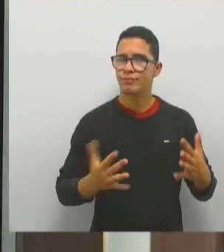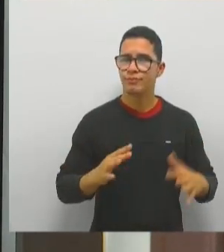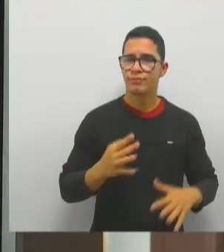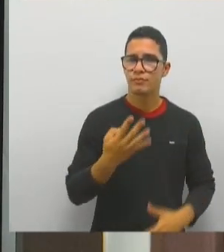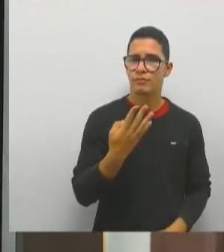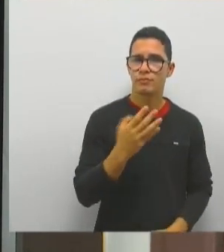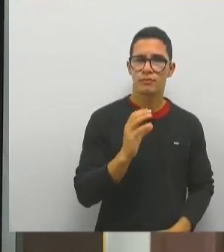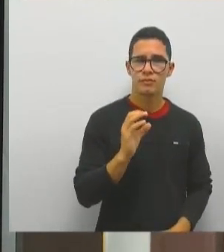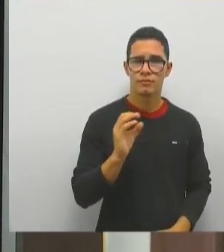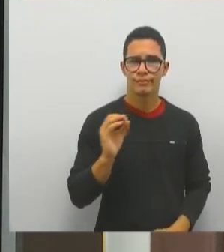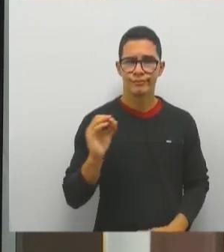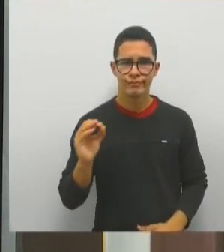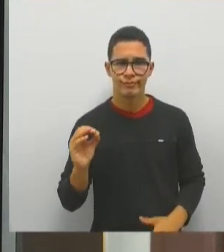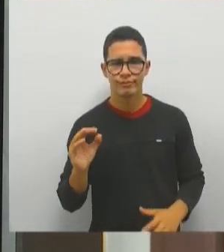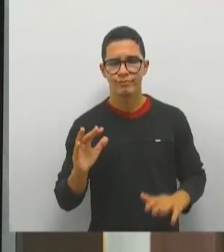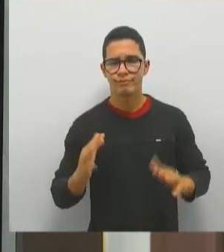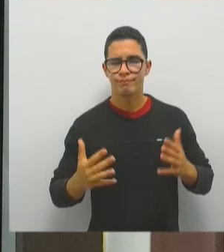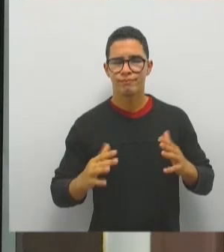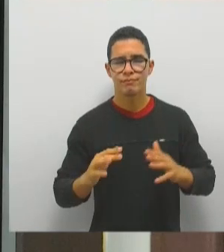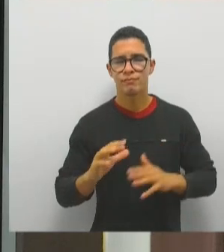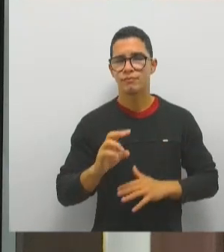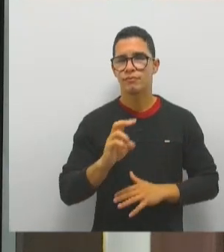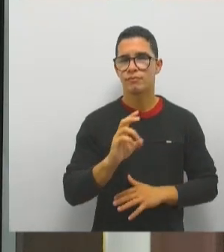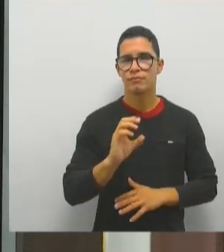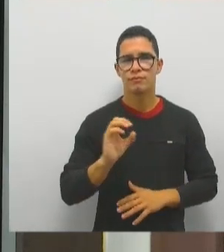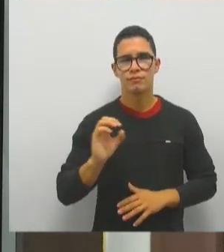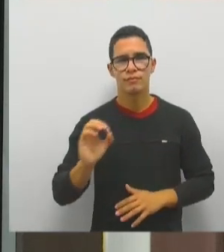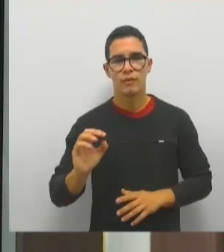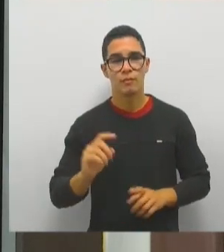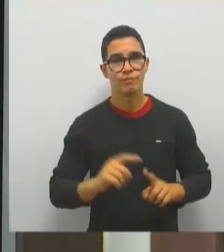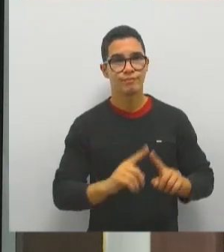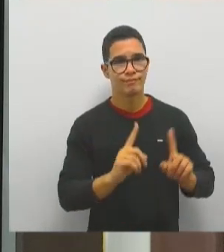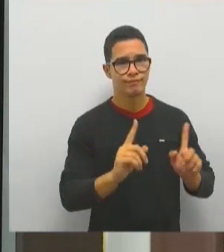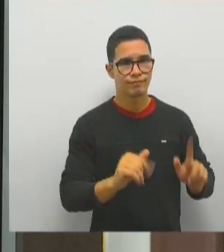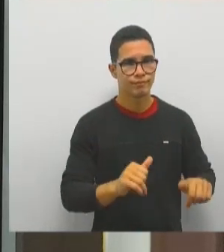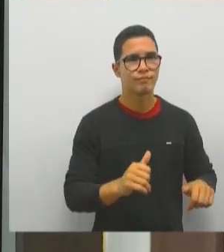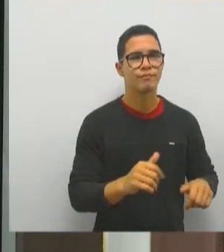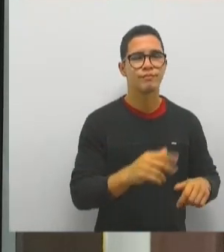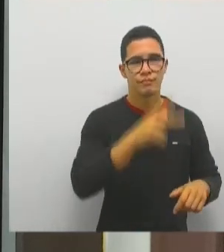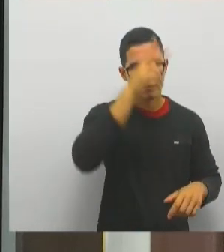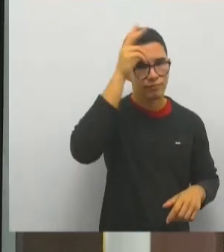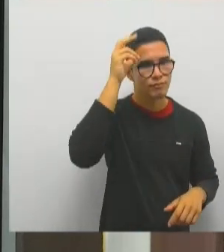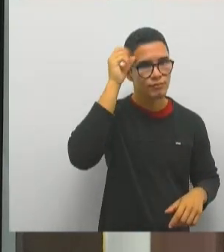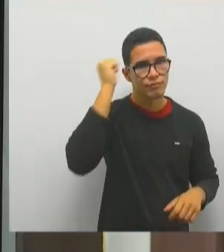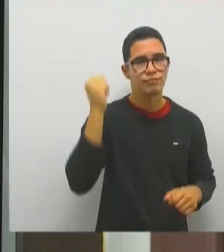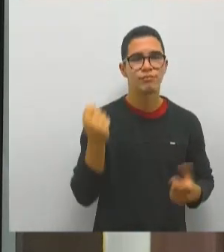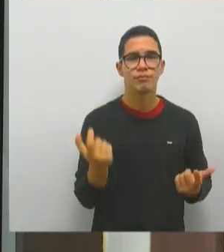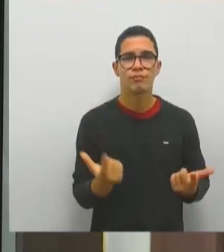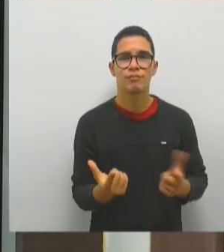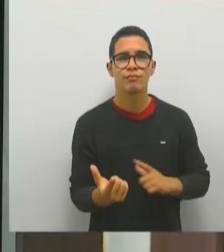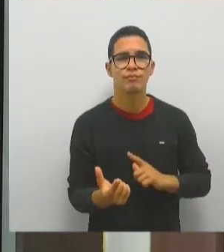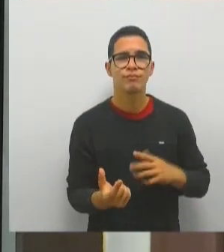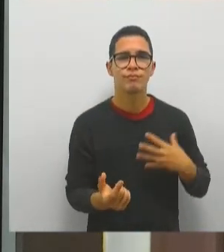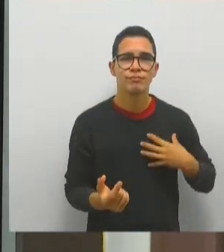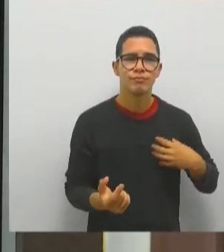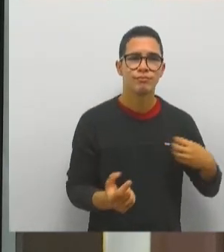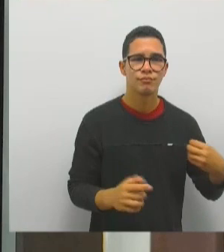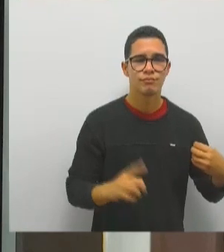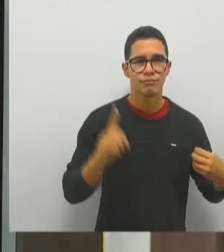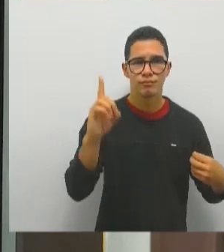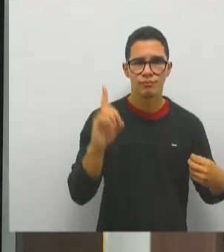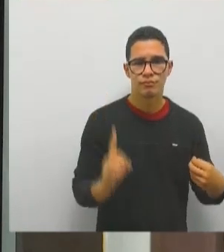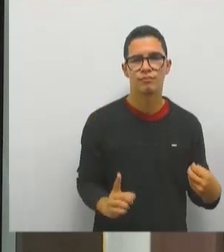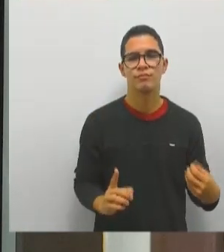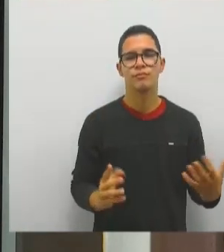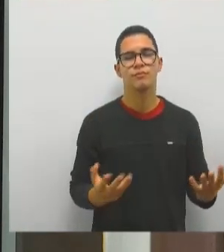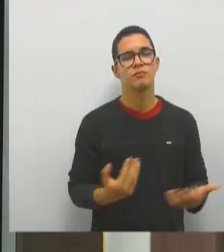R$400 a R$500 para servidores públicos que têm os seus filhos com algum tipo de deficiência. Pode